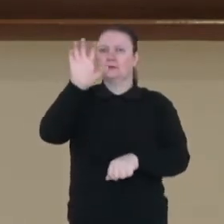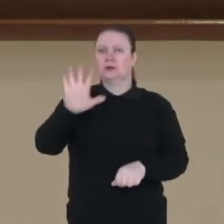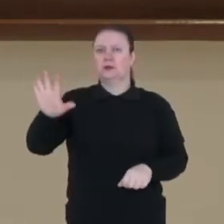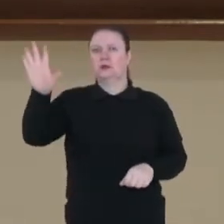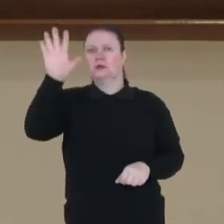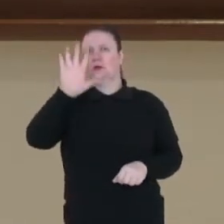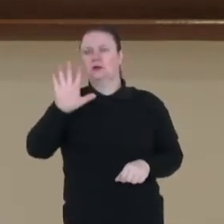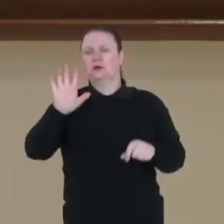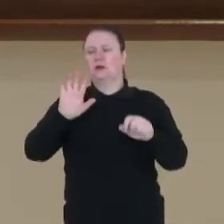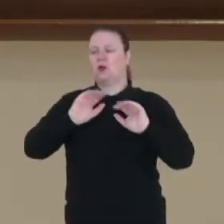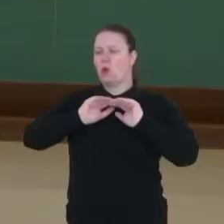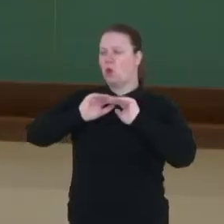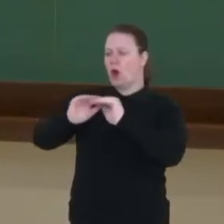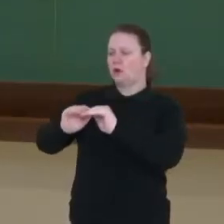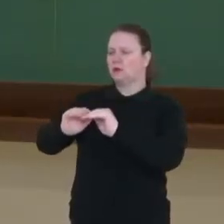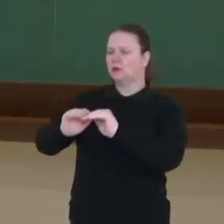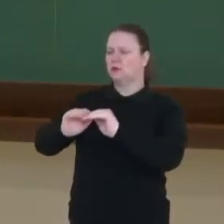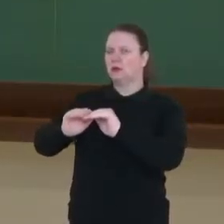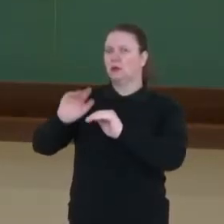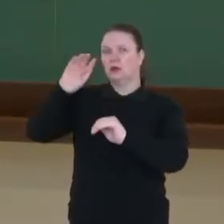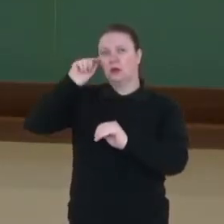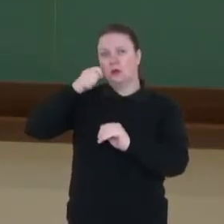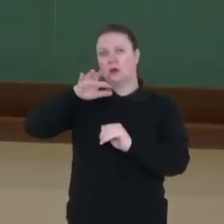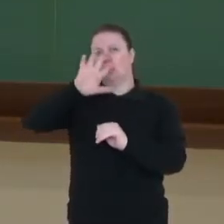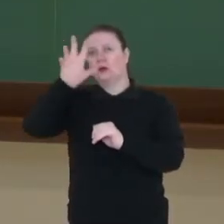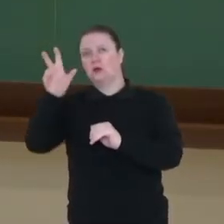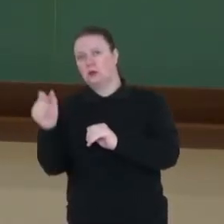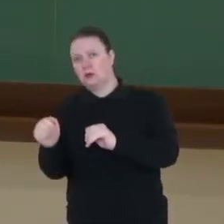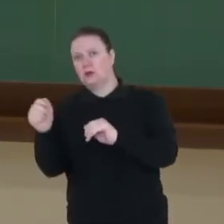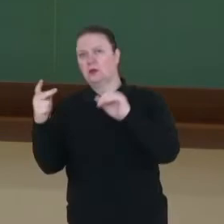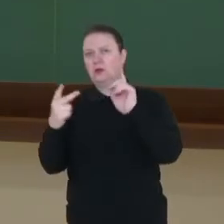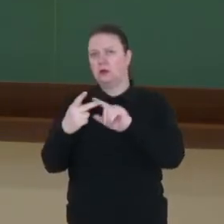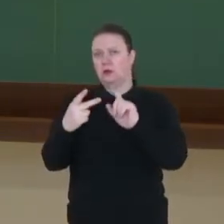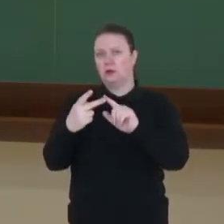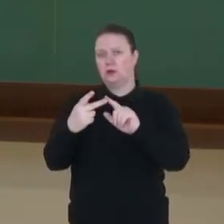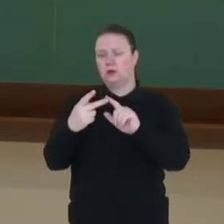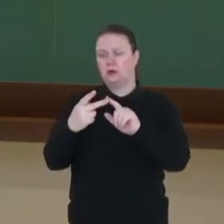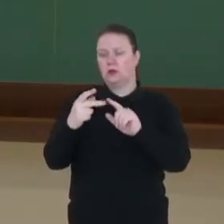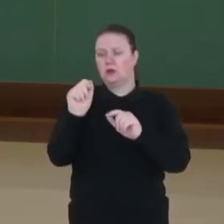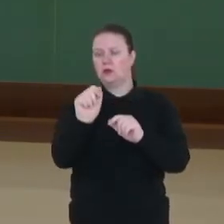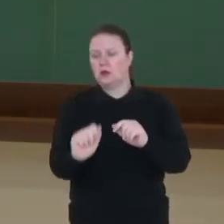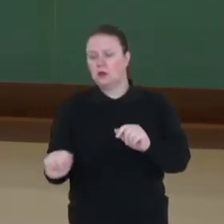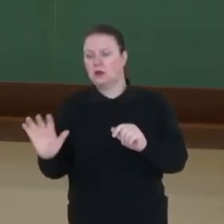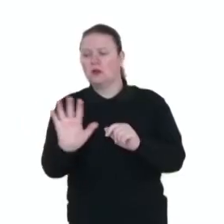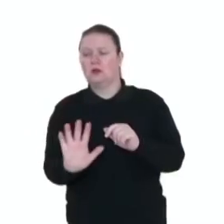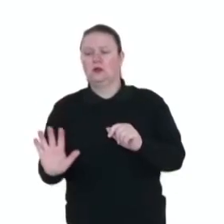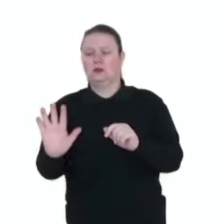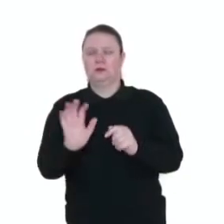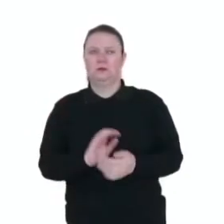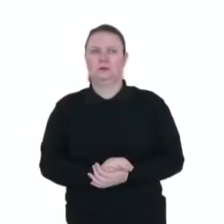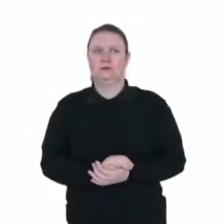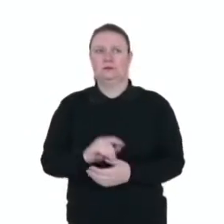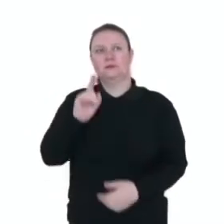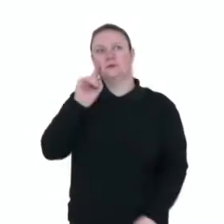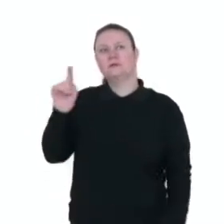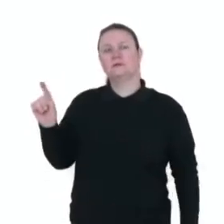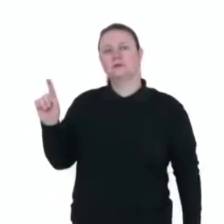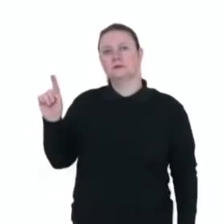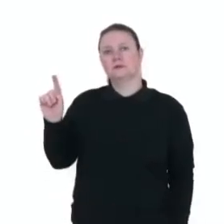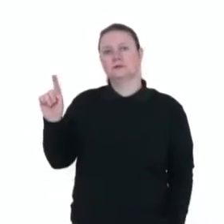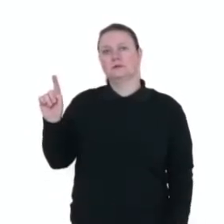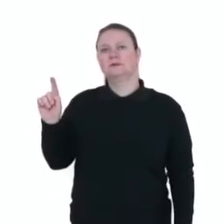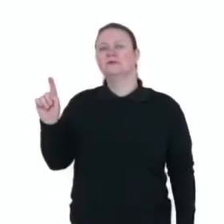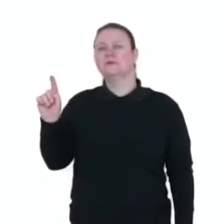continente africano, também sobre o continente asiático. Aqui a gente tem uma imagem que mostra